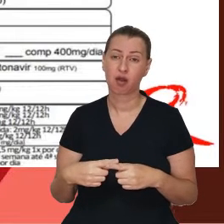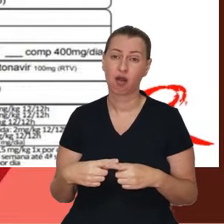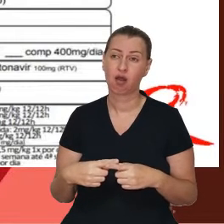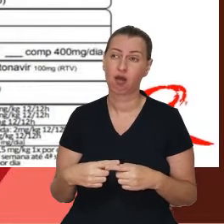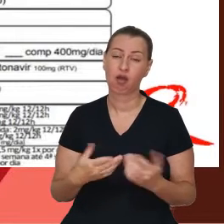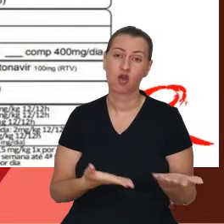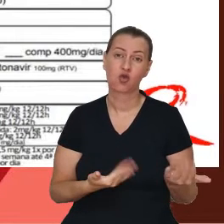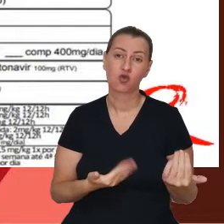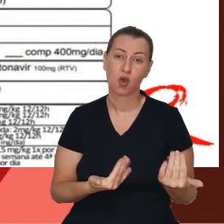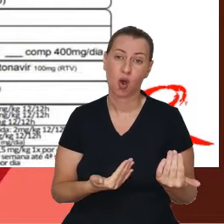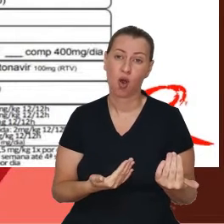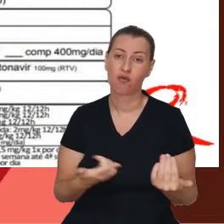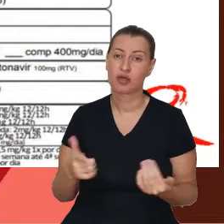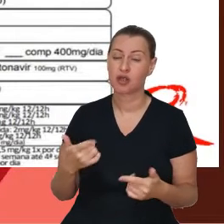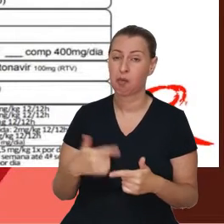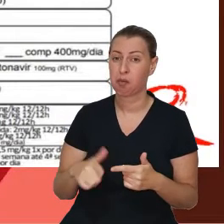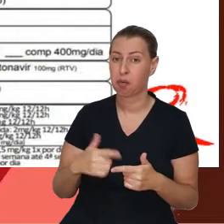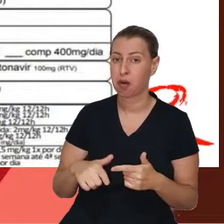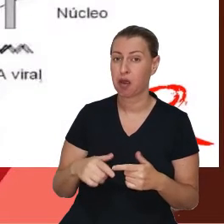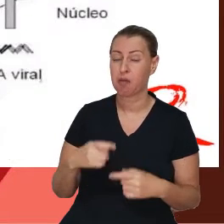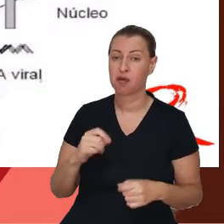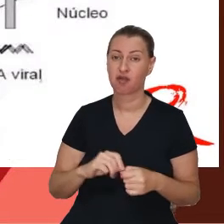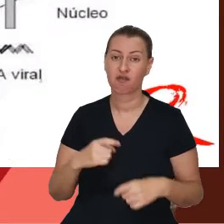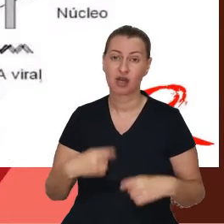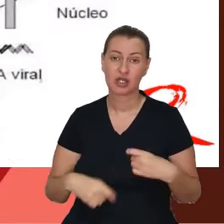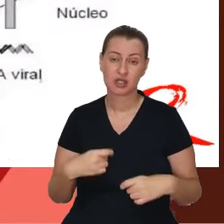comorbidades, sexualmente ativos.